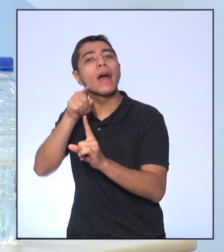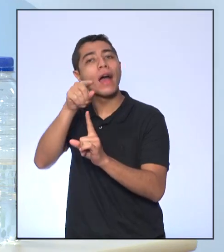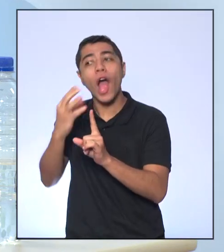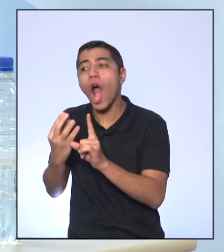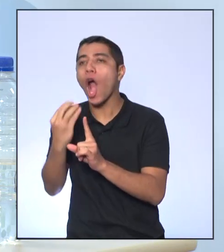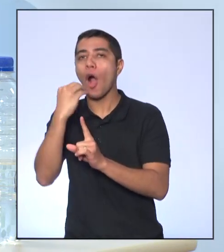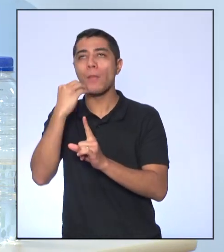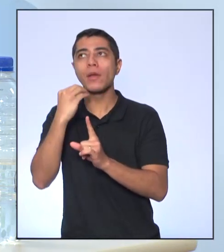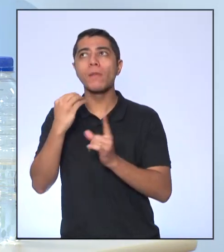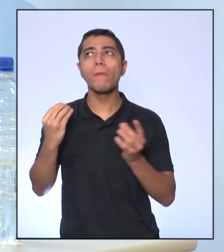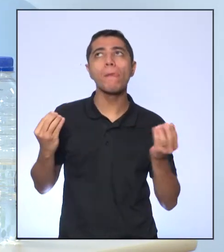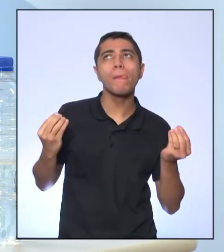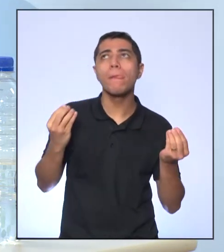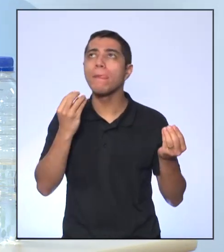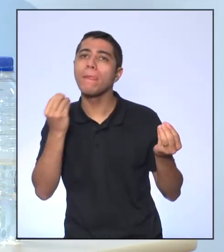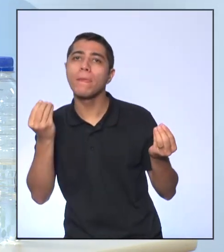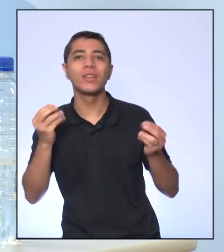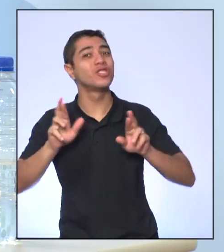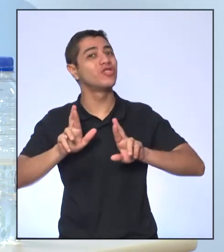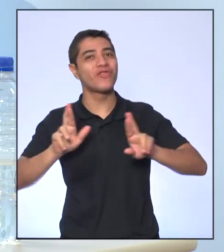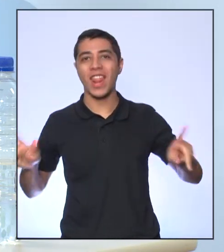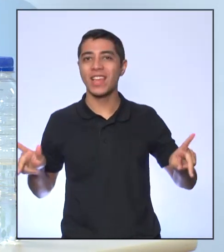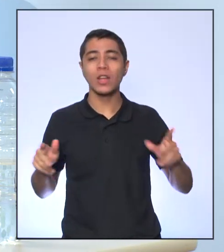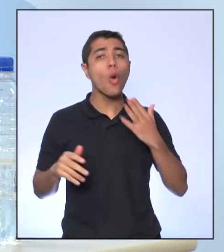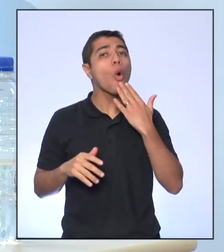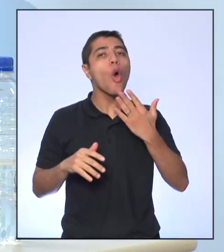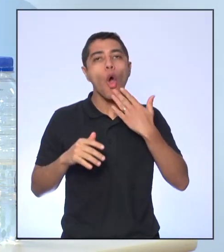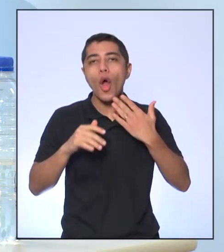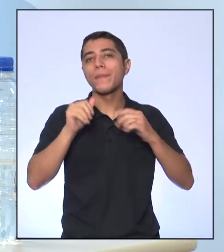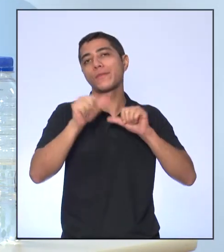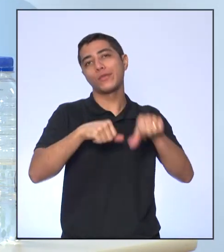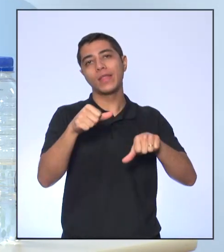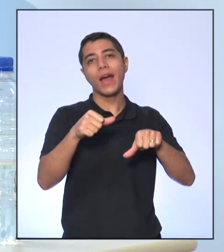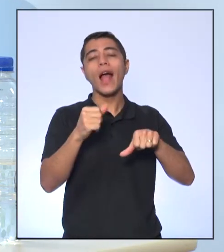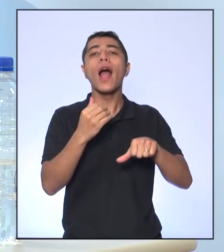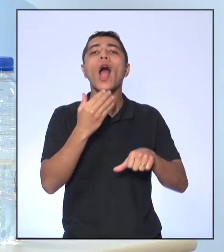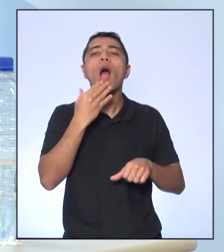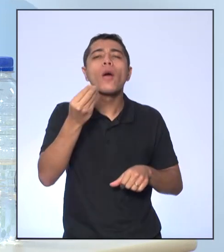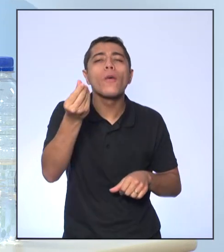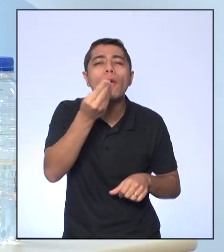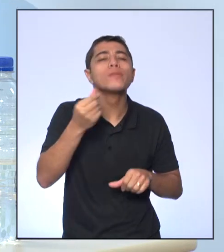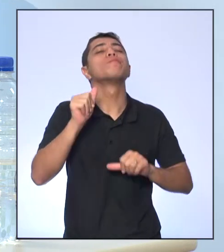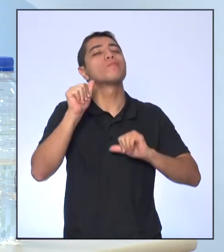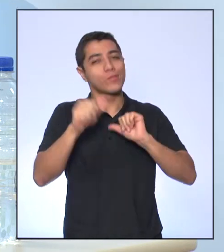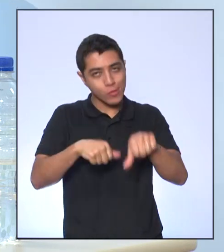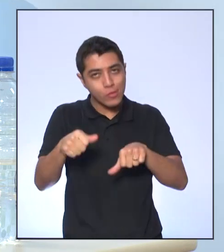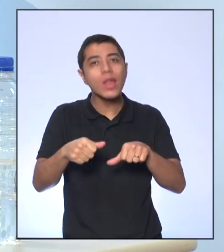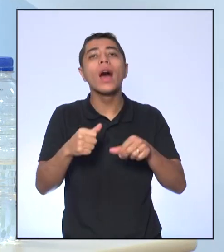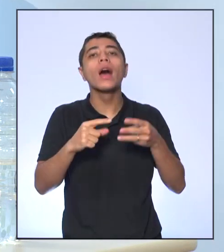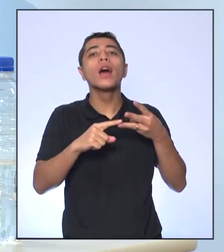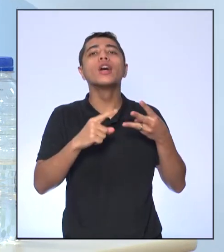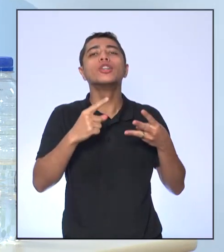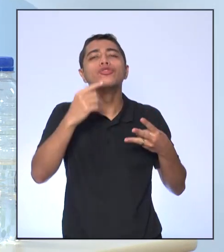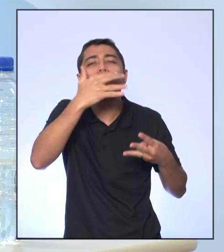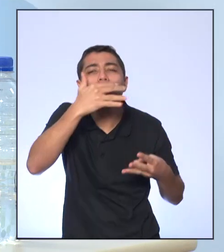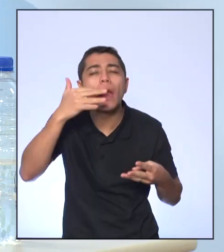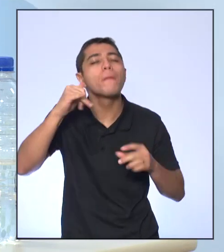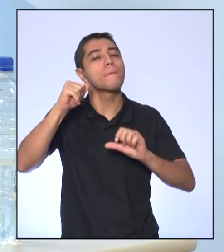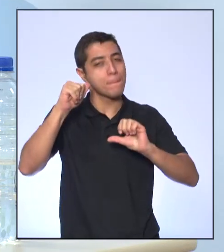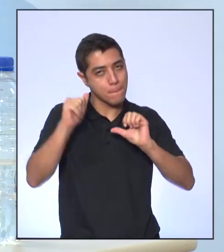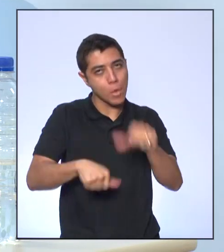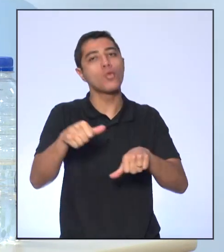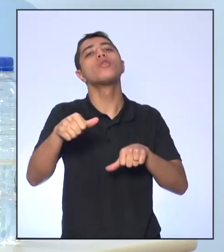de cor, a gente teve mudança no gosto e a gente também tem mudança no cheiro, né? Que a banana, quando ela vai amadurecendo, ela passa a ter um